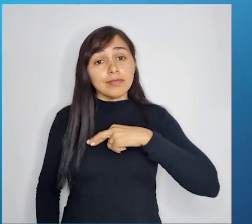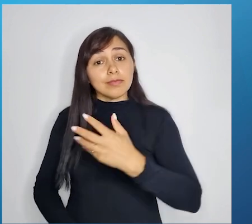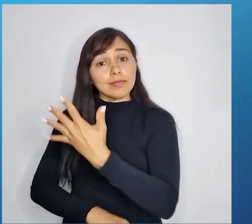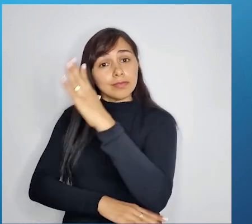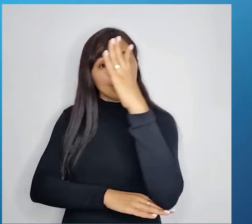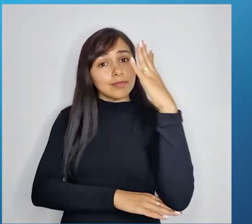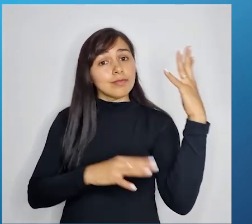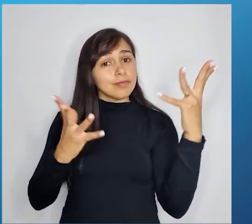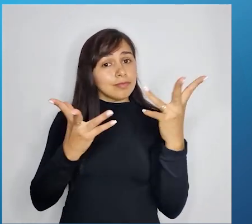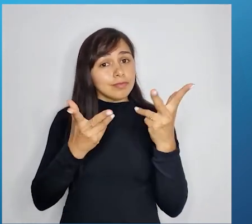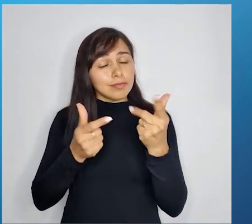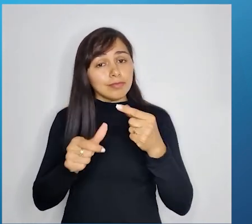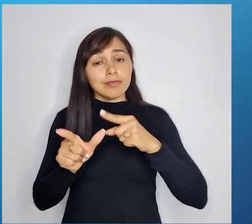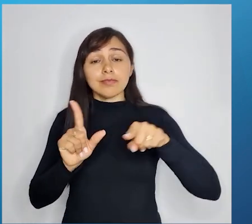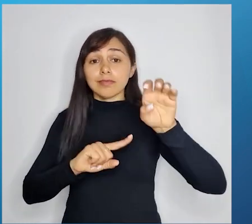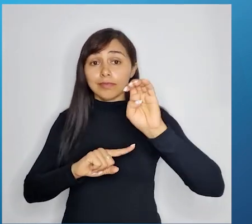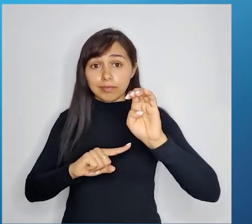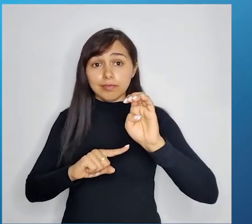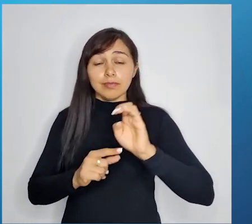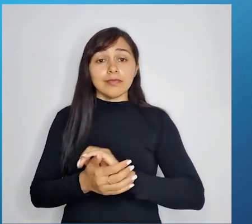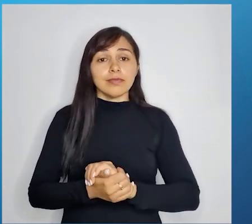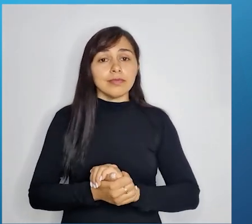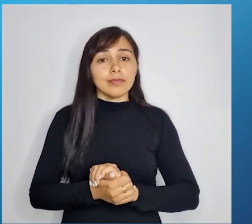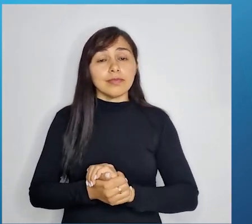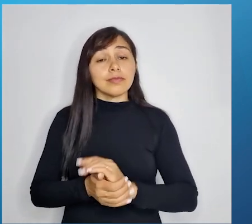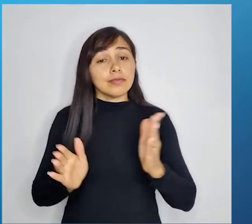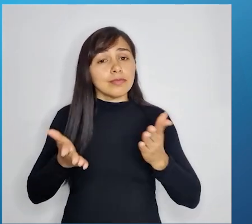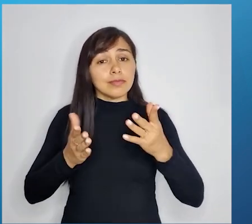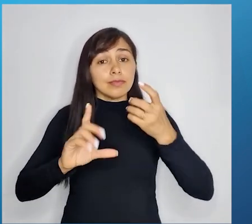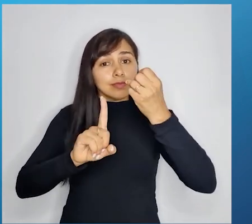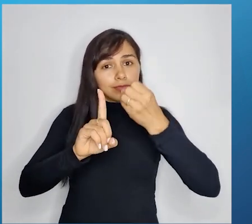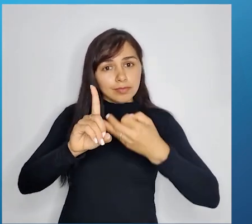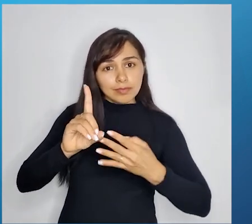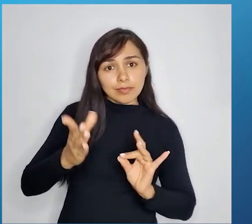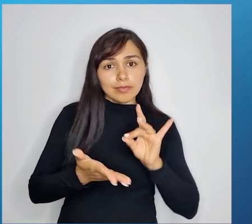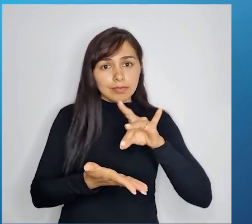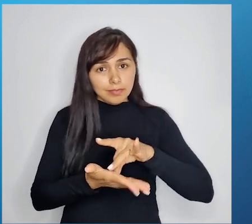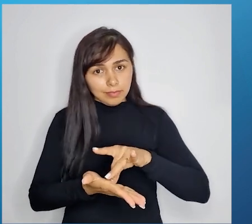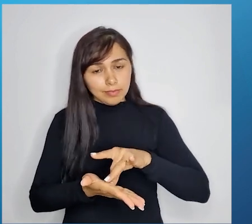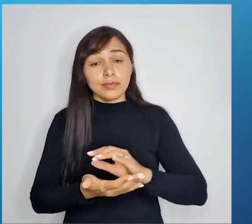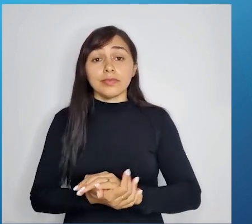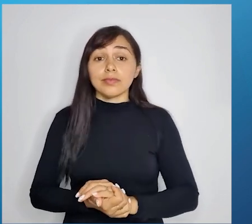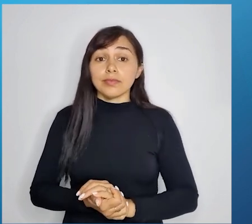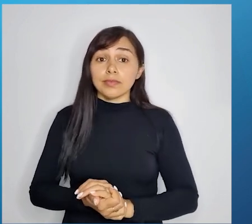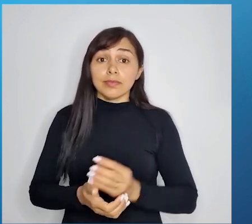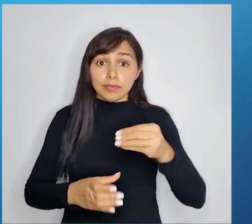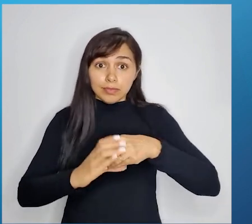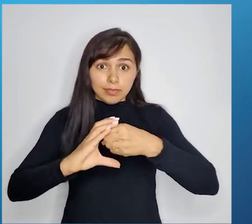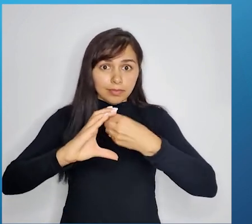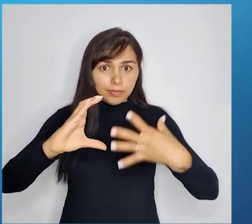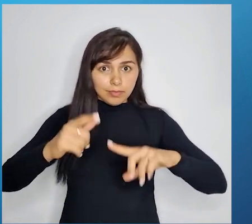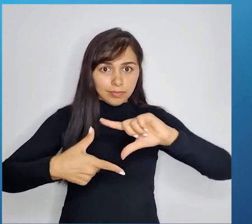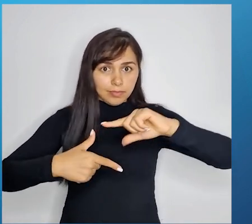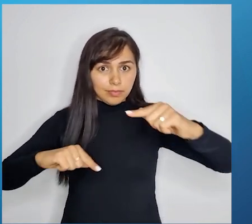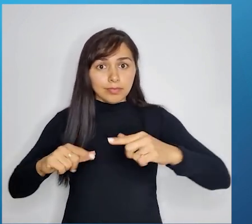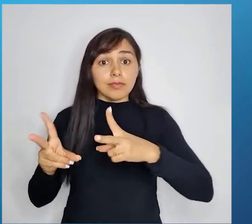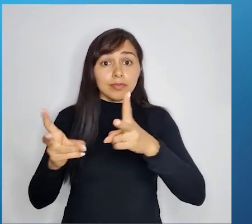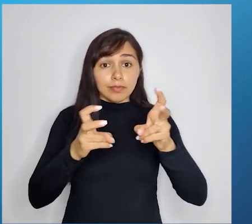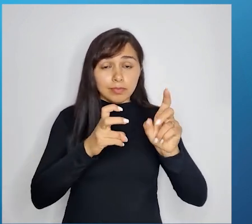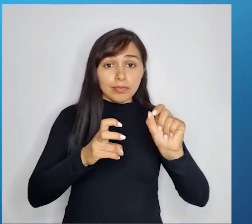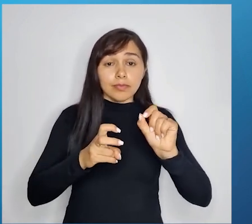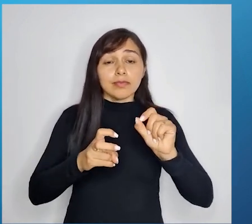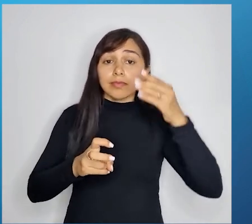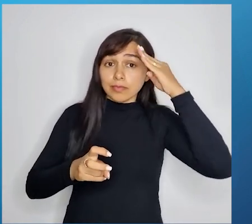a ênfase na objetividade e na descrição detalhada da realidade. Então, dentre as características do modernismo, a gente viu que